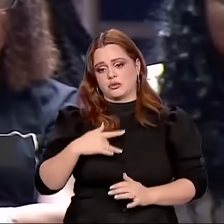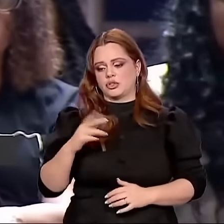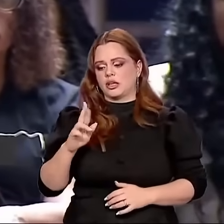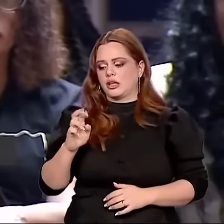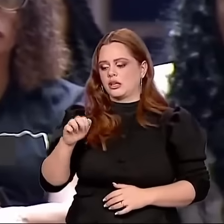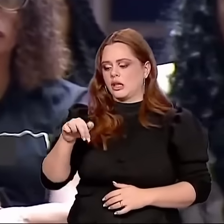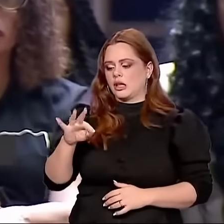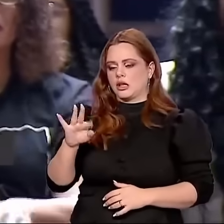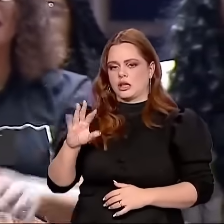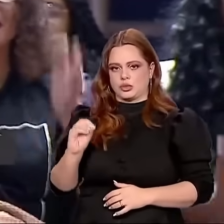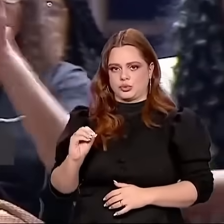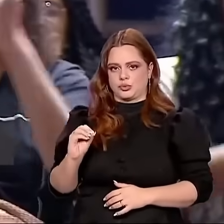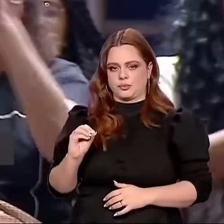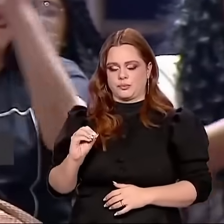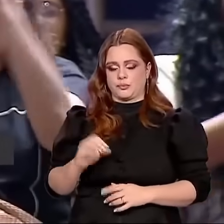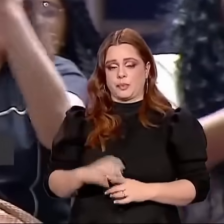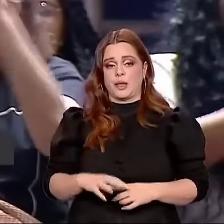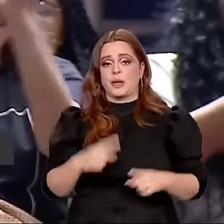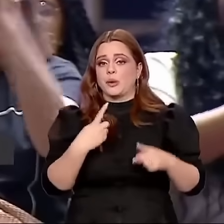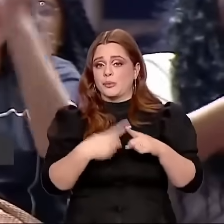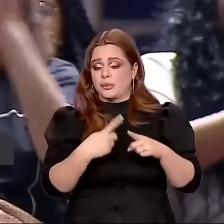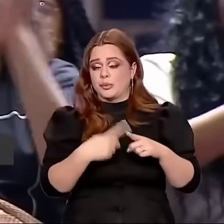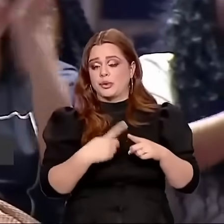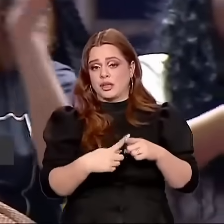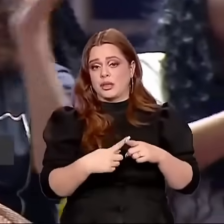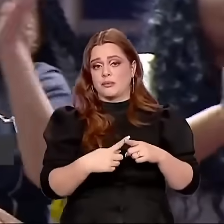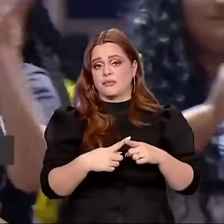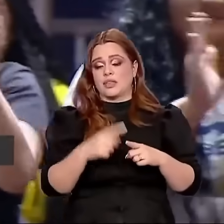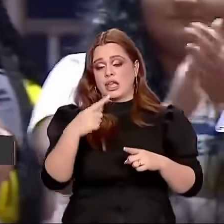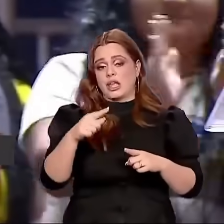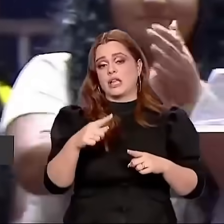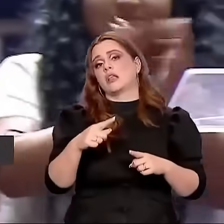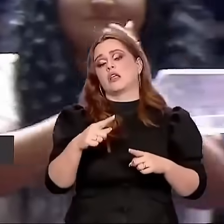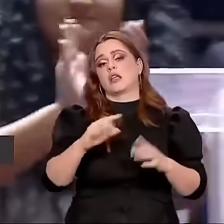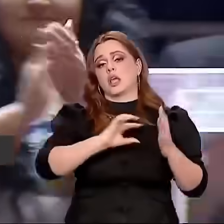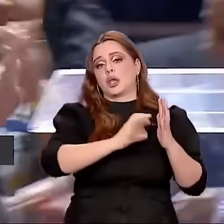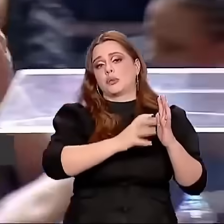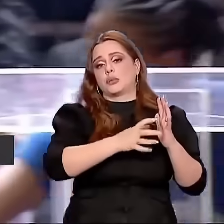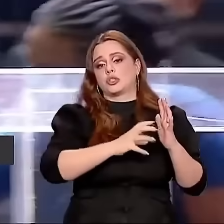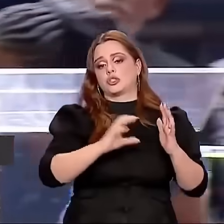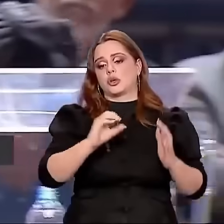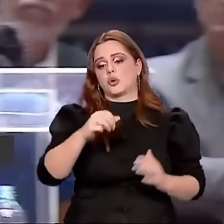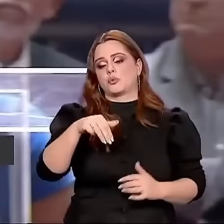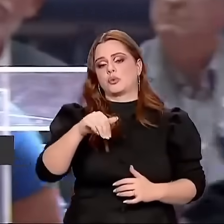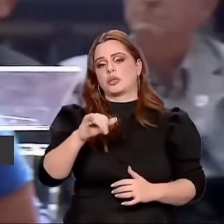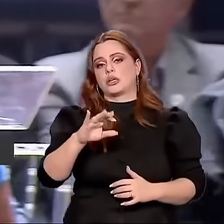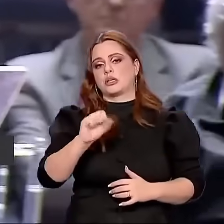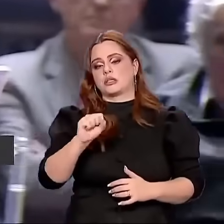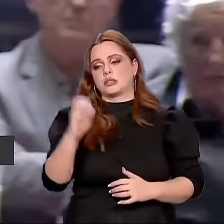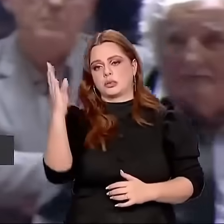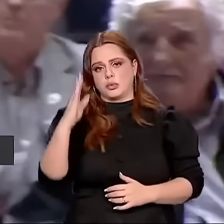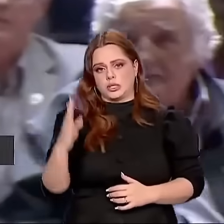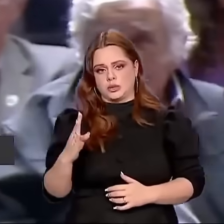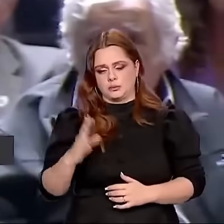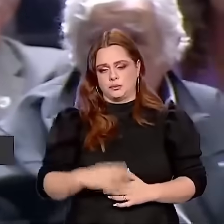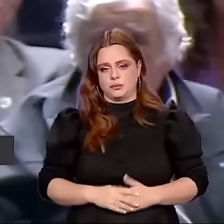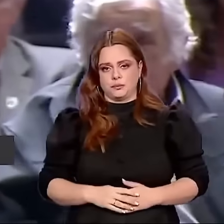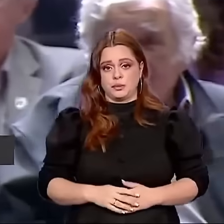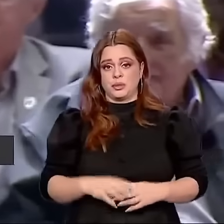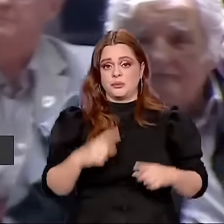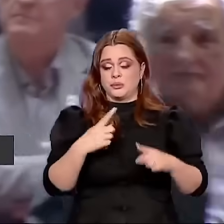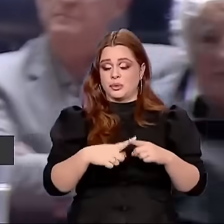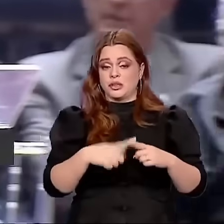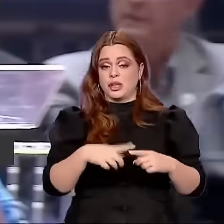Rabelo, nosso querido companheiro dirigente do Partido Comunista do Brasil, a quem eu devo